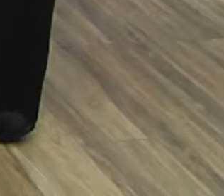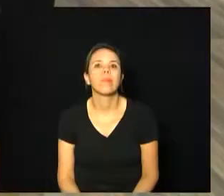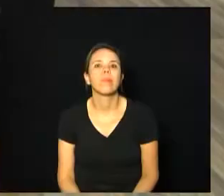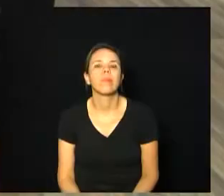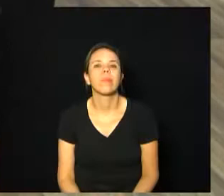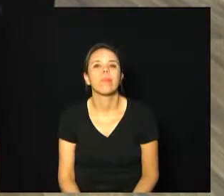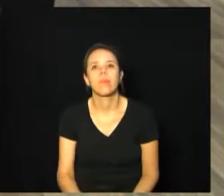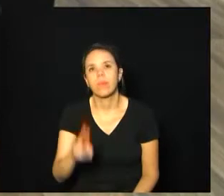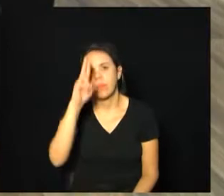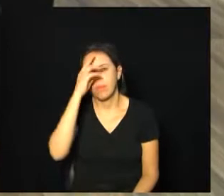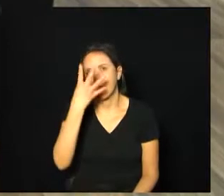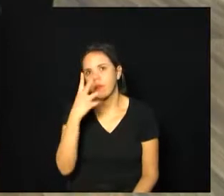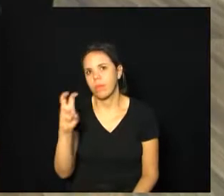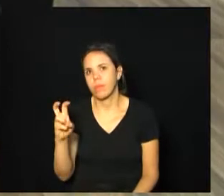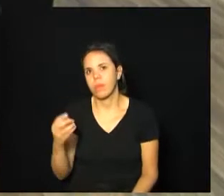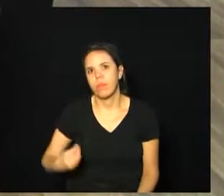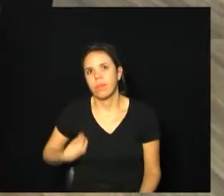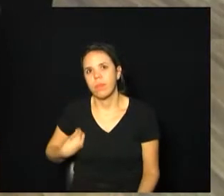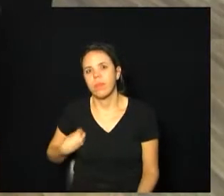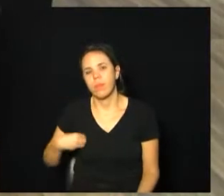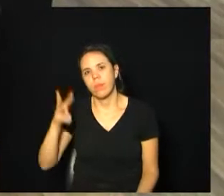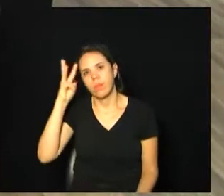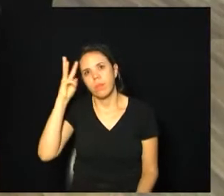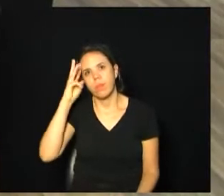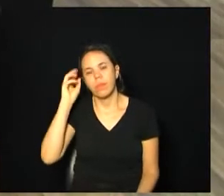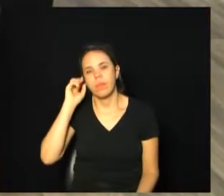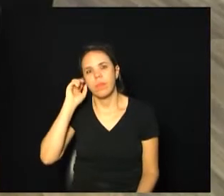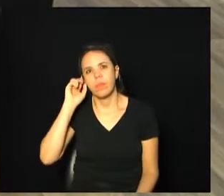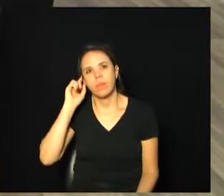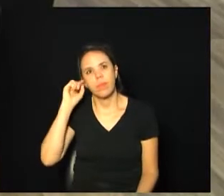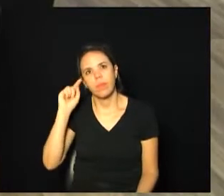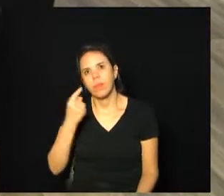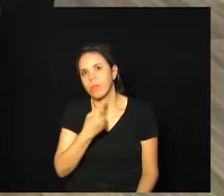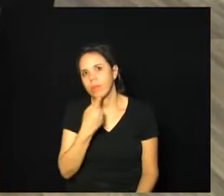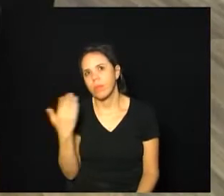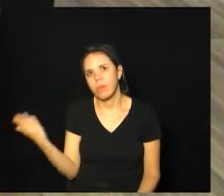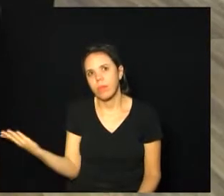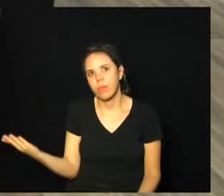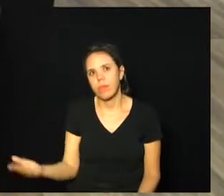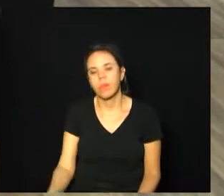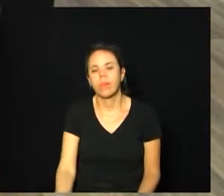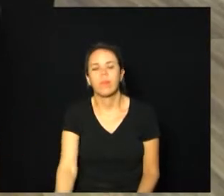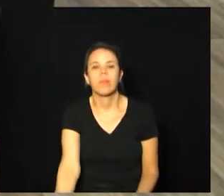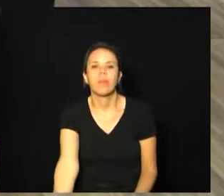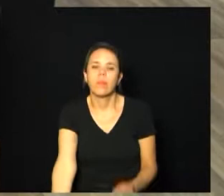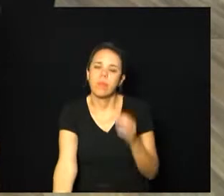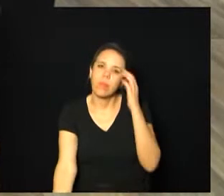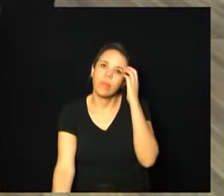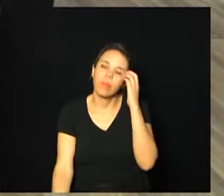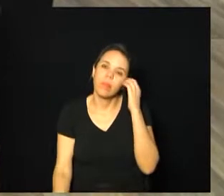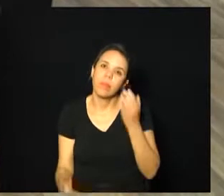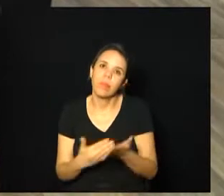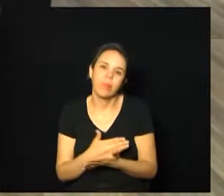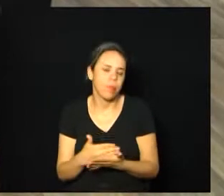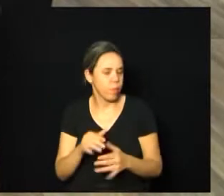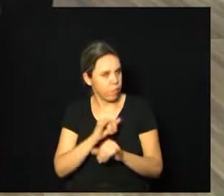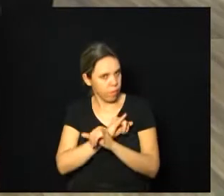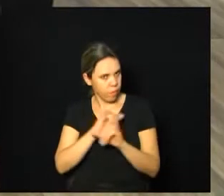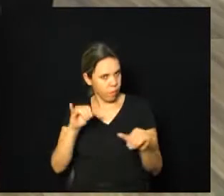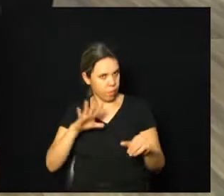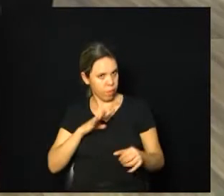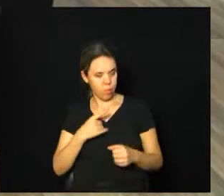Meio-dia e 45, nós estamos ao vivo nesta terça-feira. A Mirna Abreu já está aqui nos nossos estúdios e nós começamos com as notícias